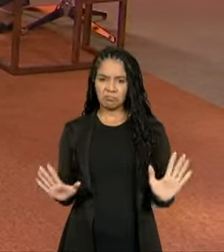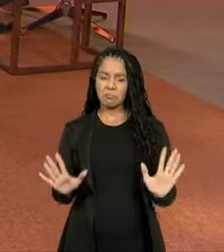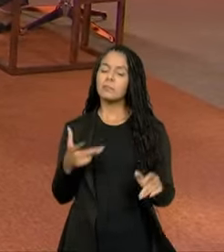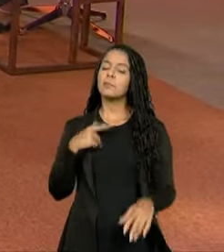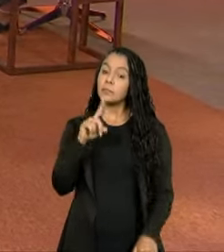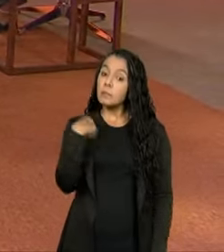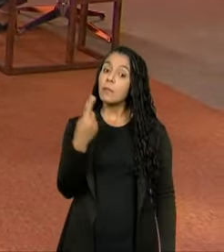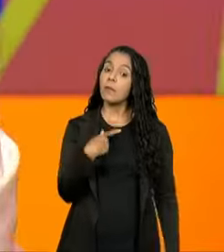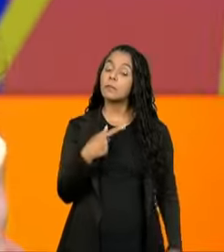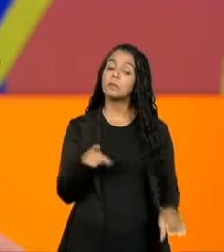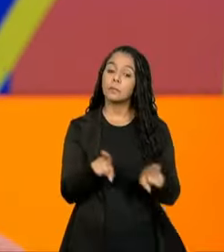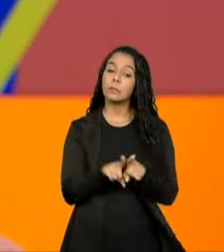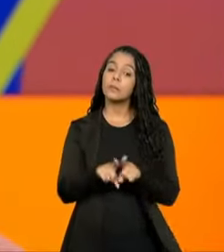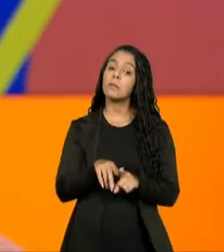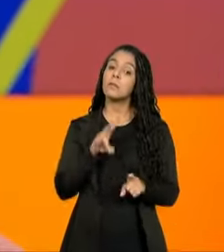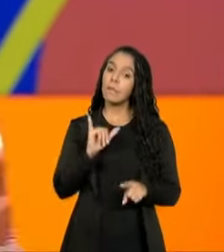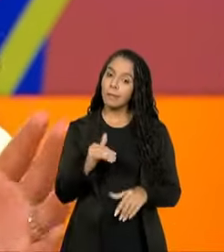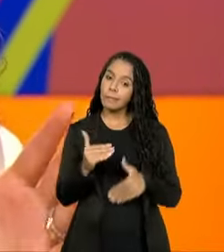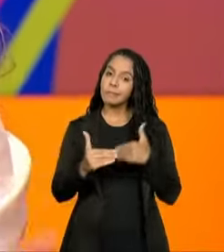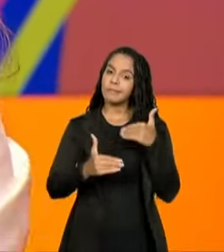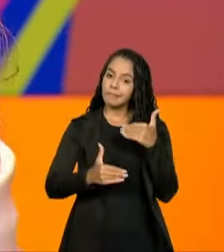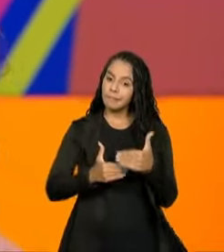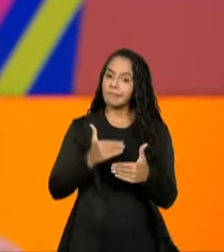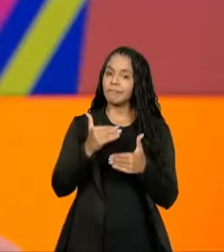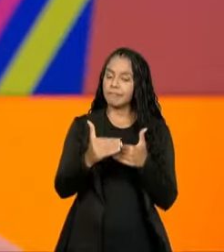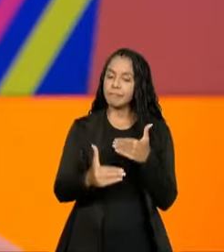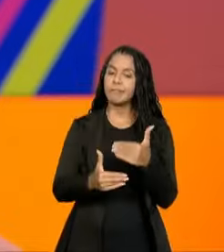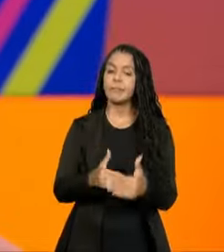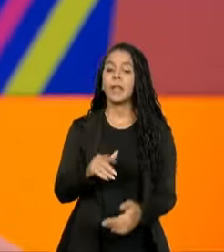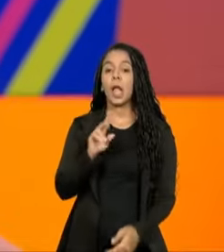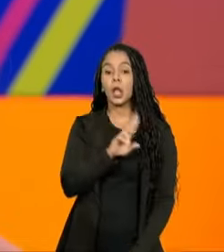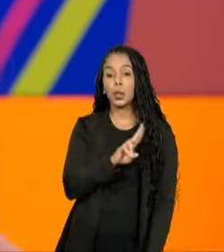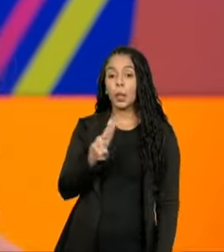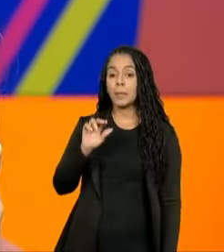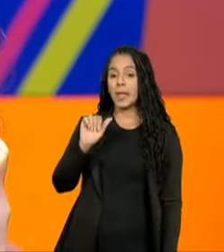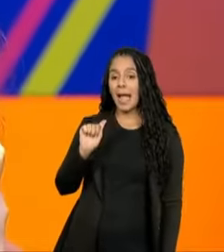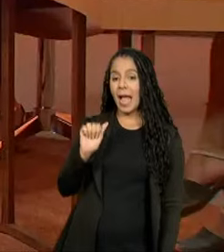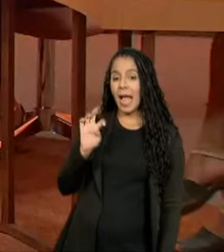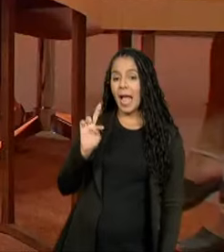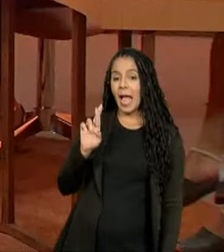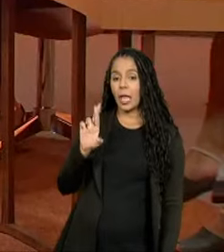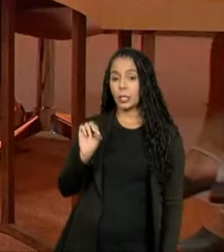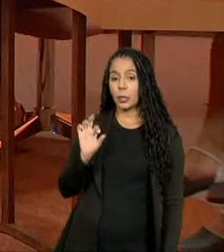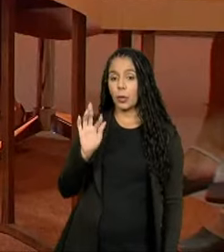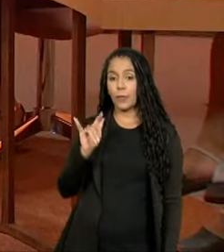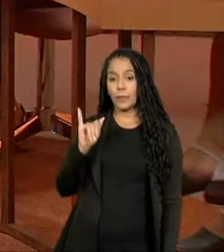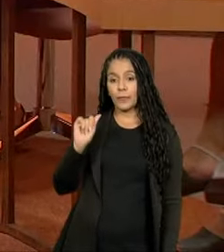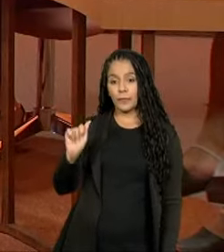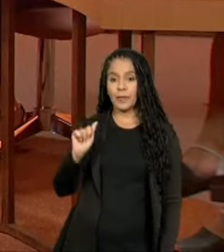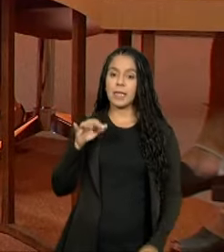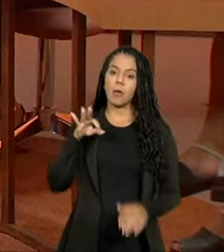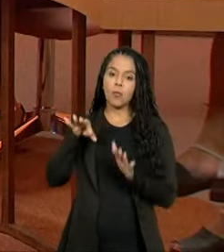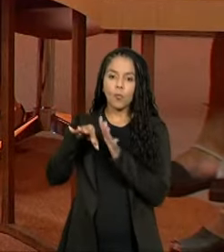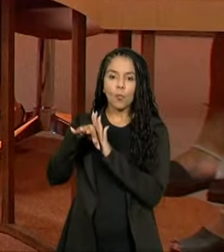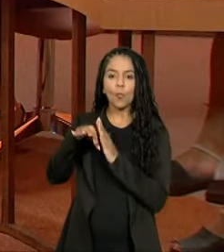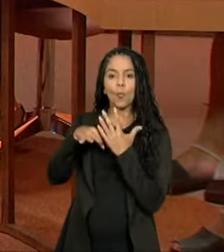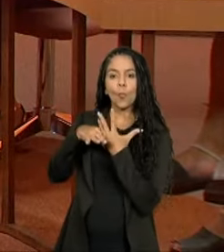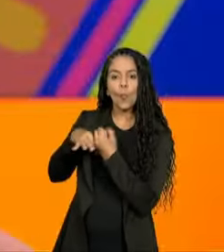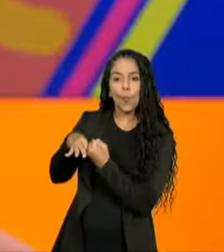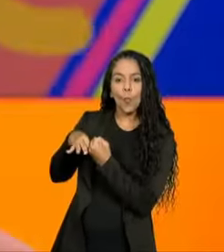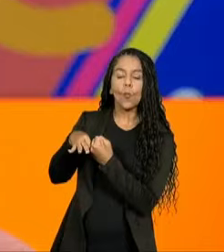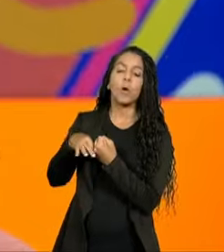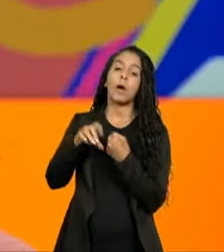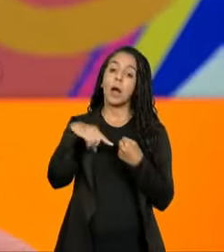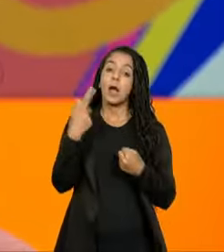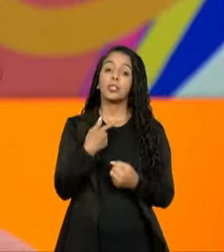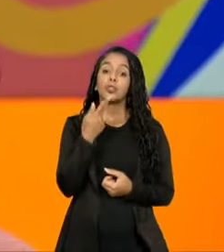gente vai, na verdade, caminhando, né? A gente chega na atrofia vaginal, que também... Também não é bom, não. Não é interessante. Em 2014,